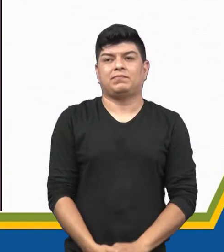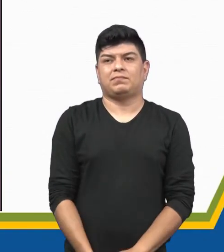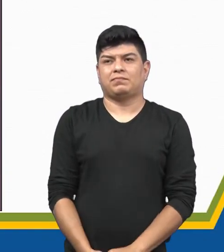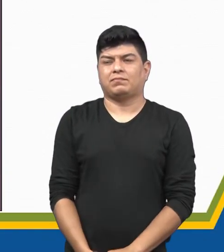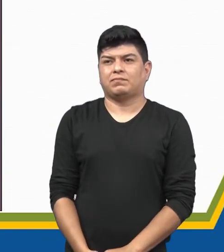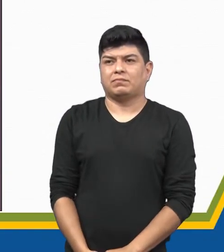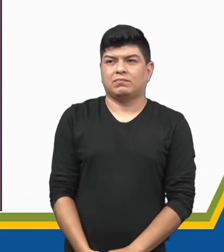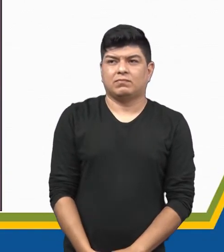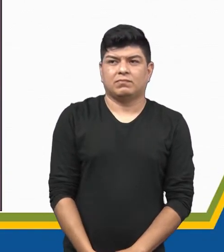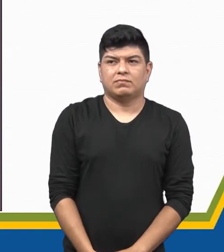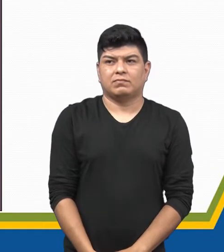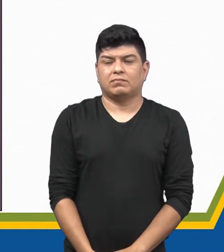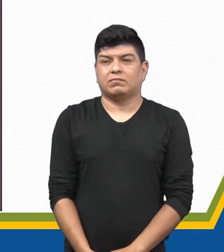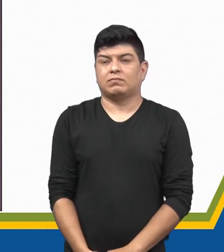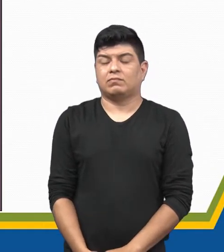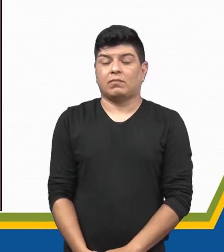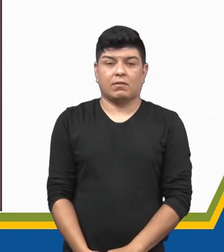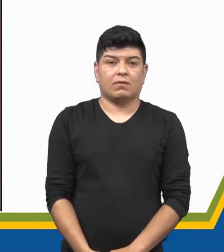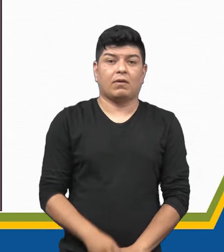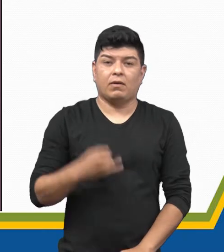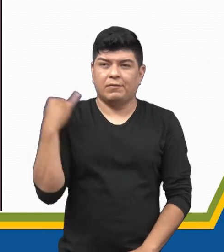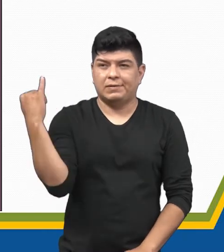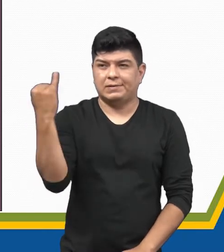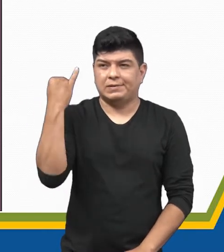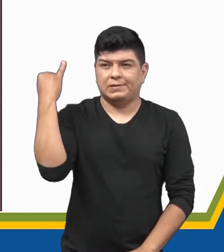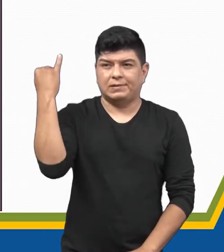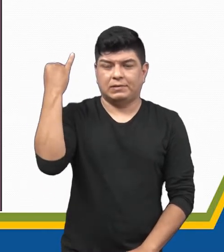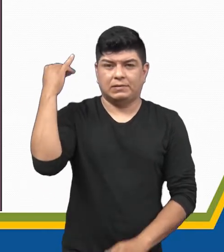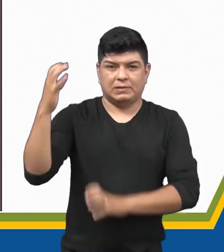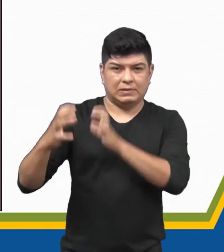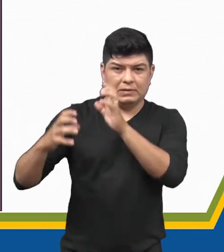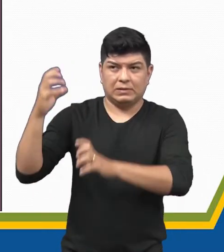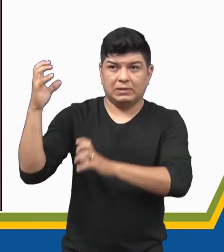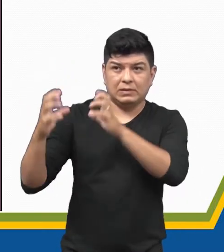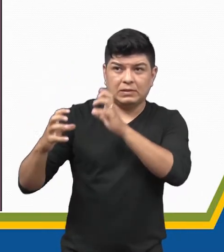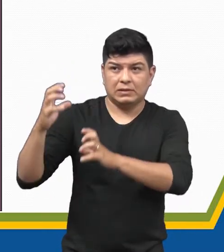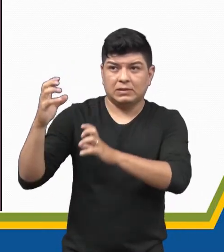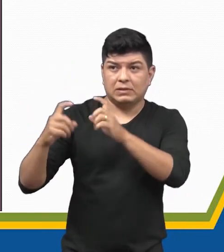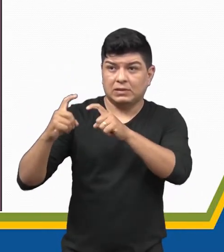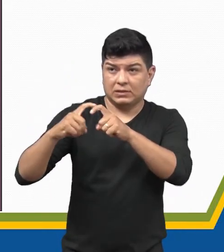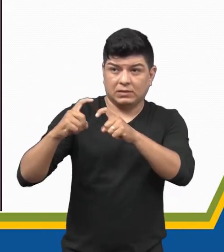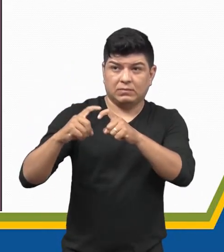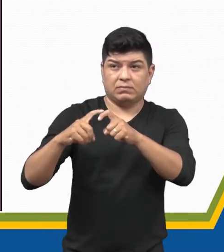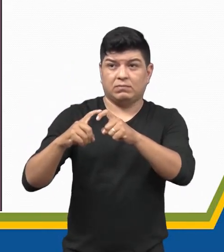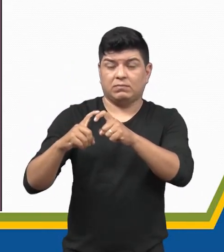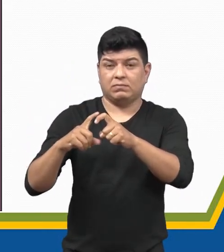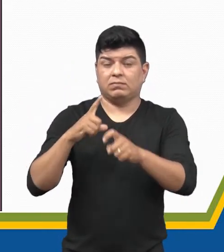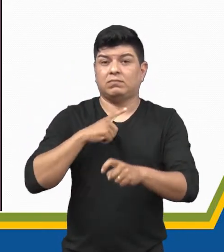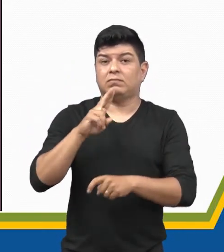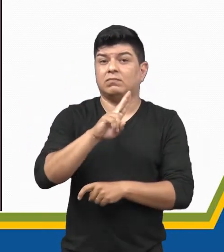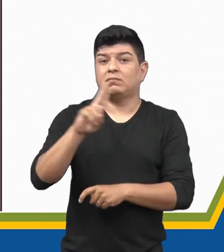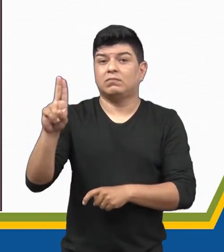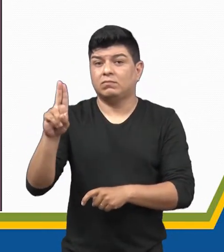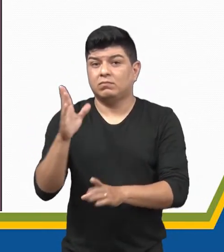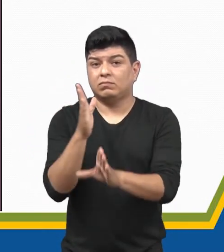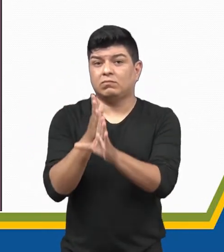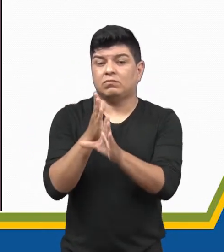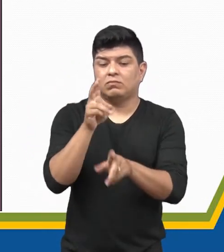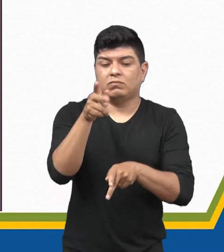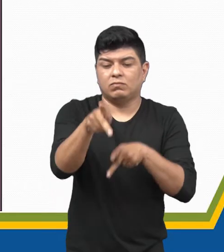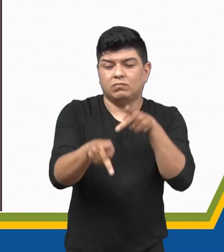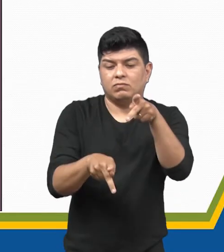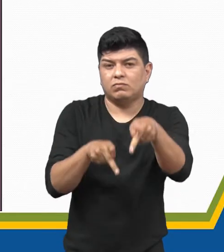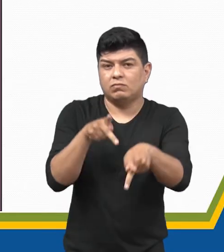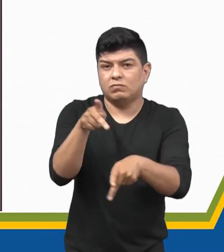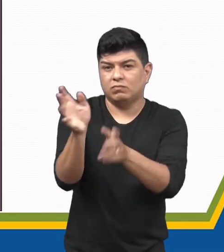Um dos pontos bem importantes também em guerras médicas, as guerras médicas têm esse nome por conta dos povos,